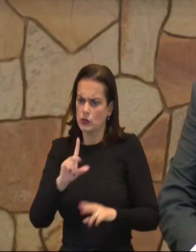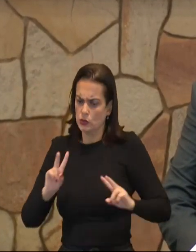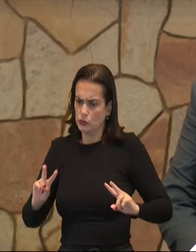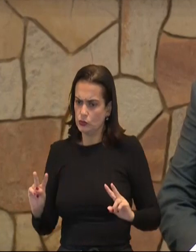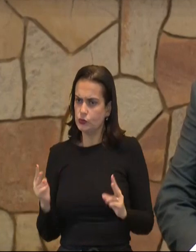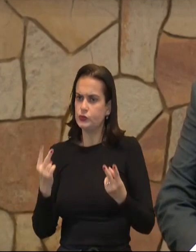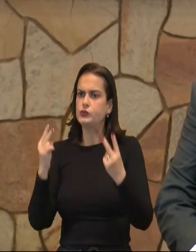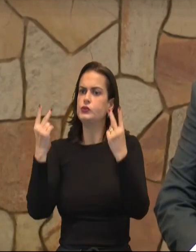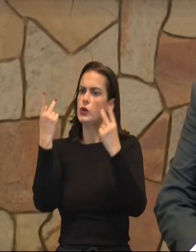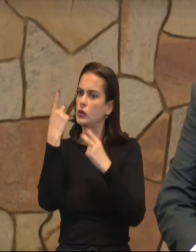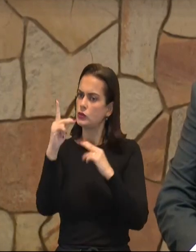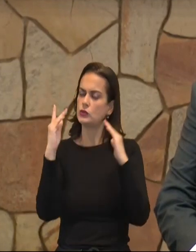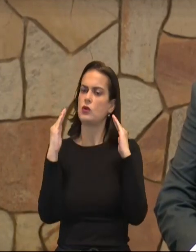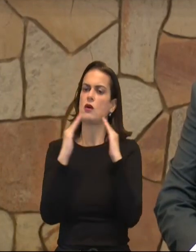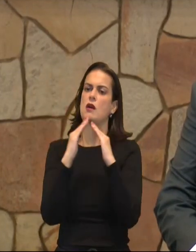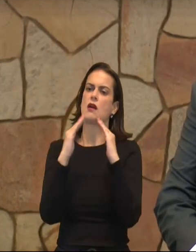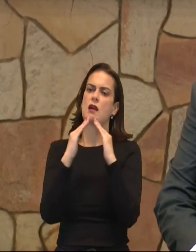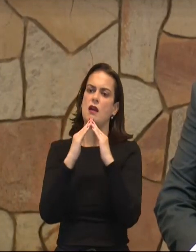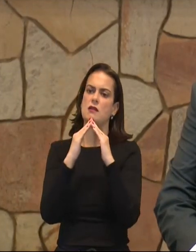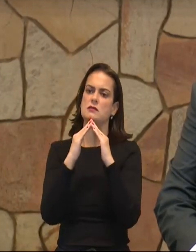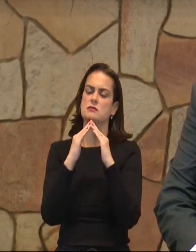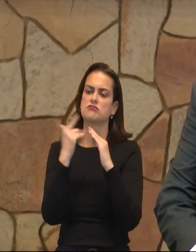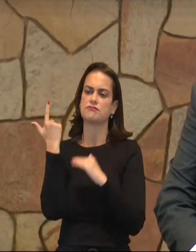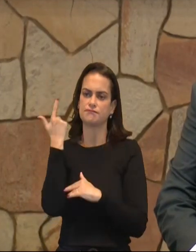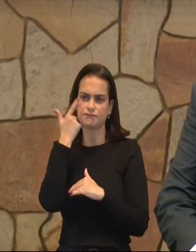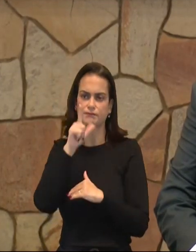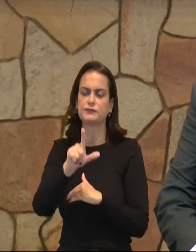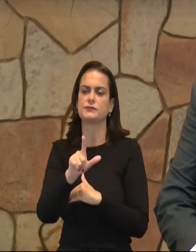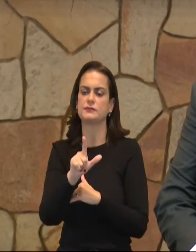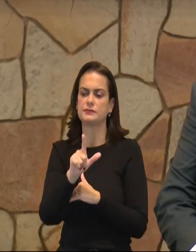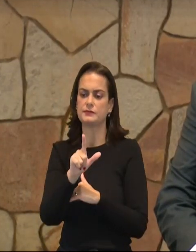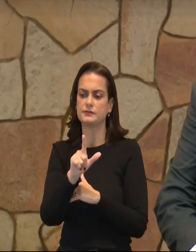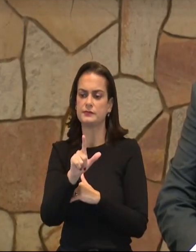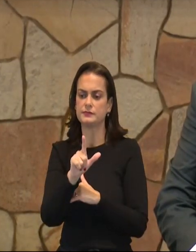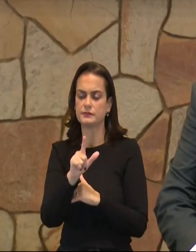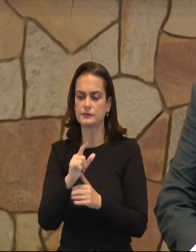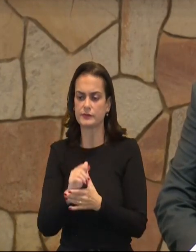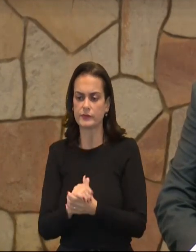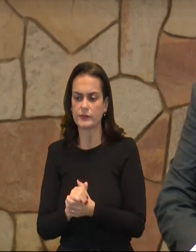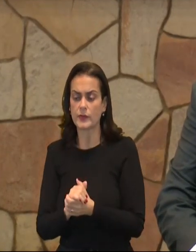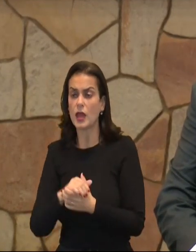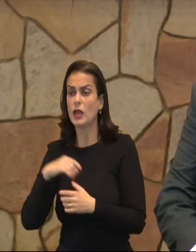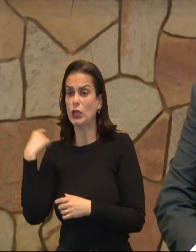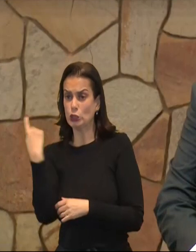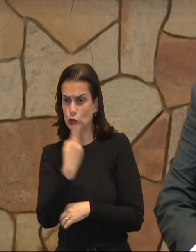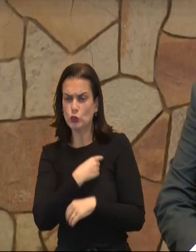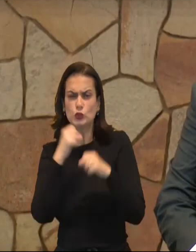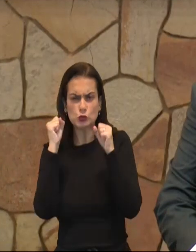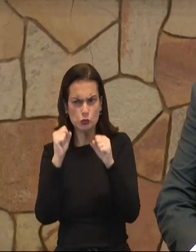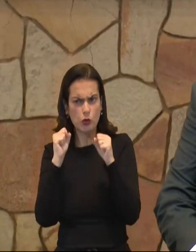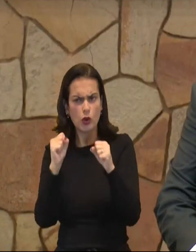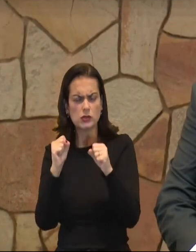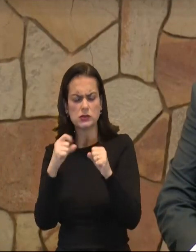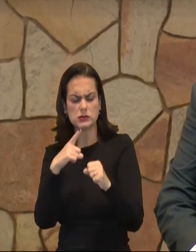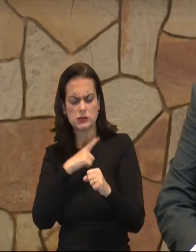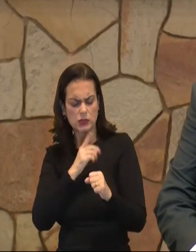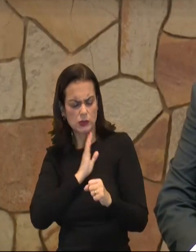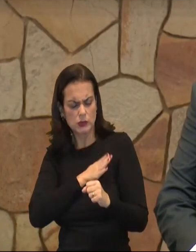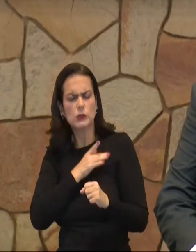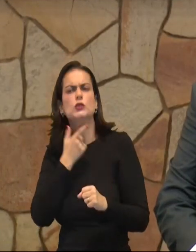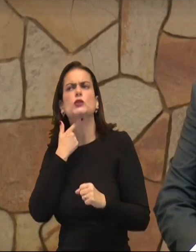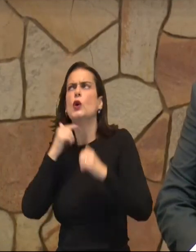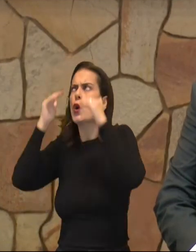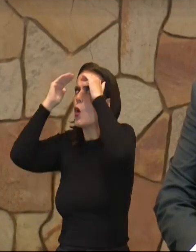celeiros e transbordarão de mosto os teus lagares. Que possamos ter esse princípio em nossa vida de